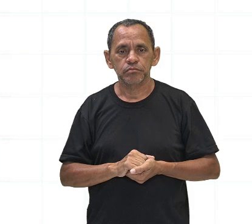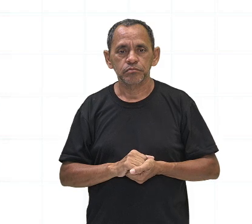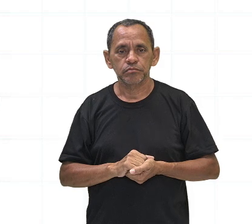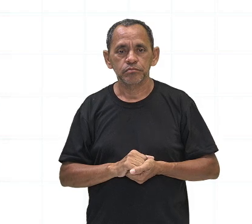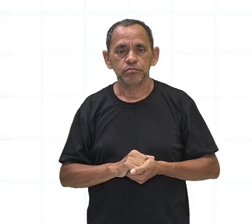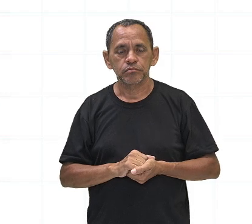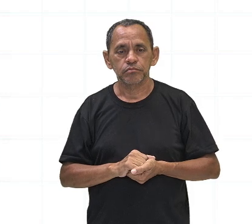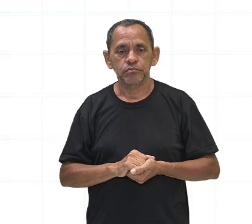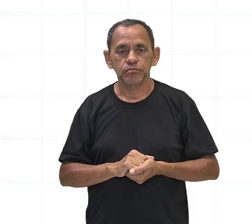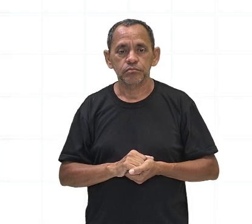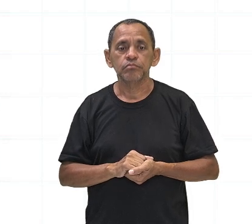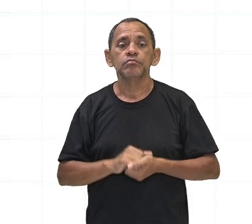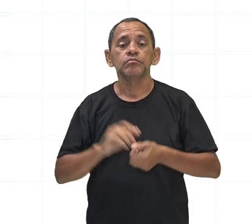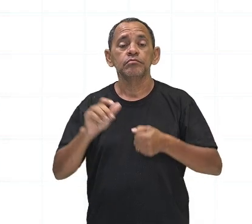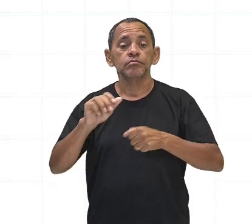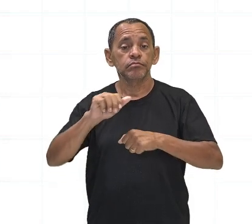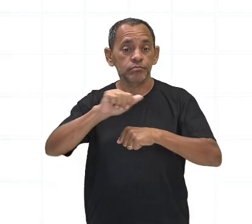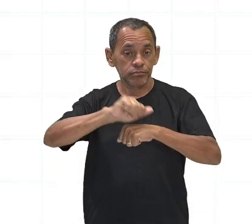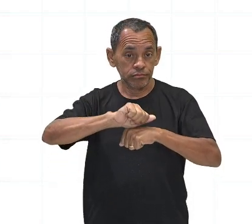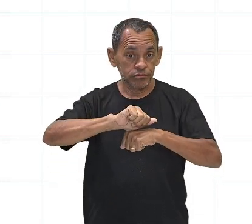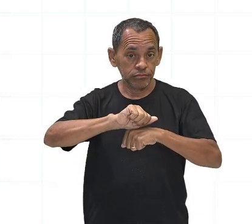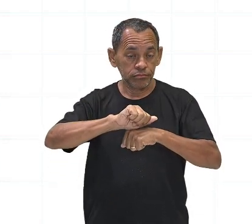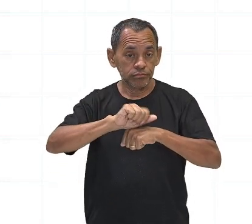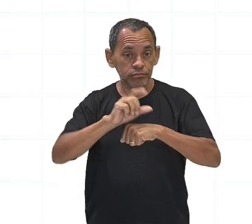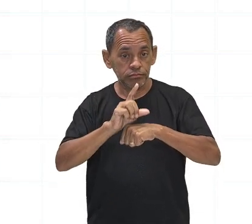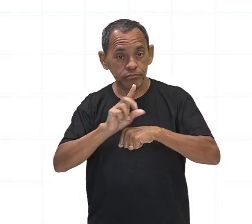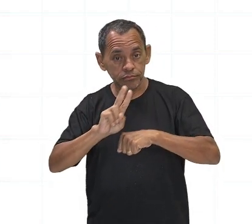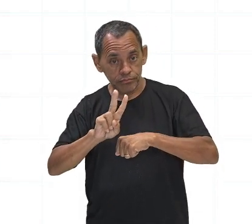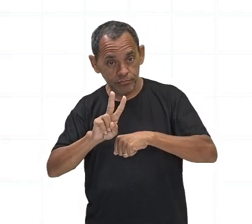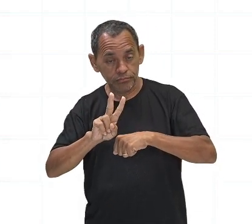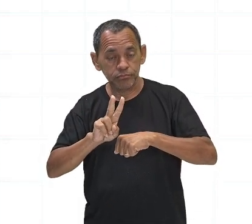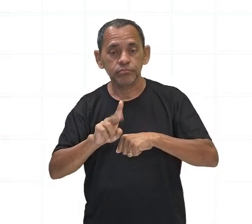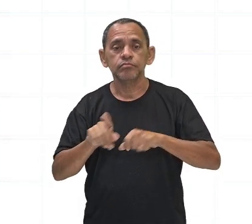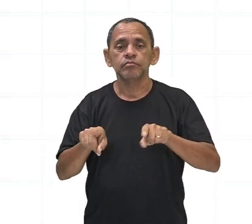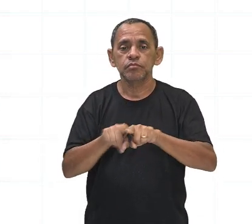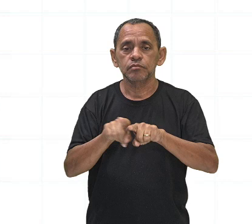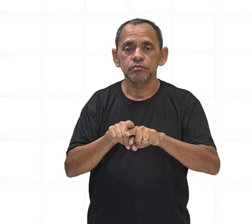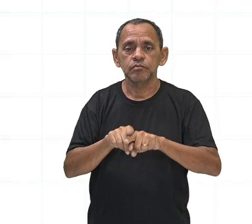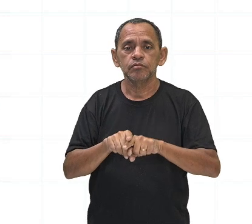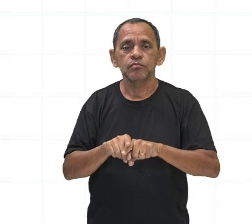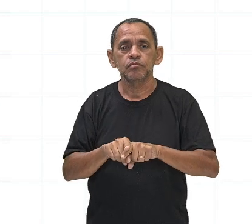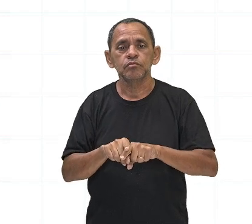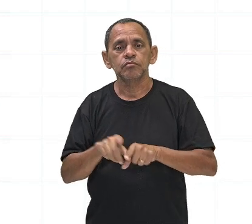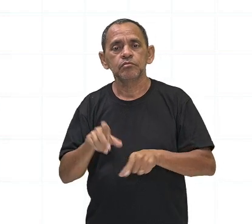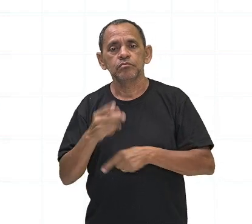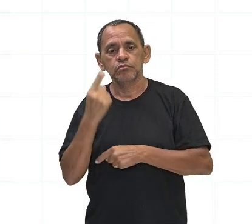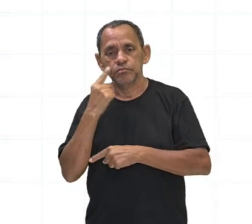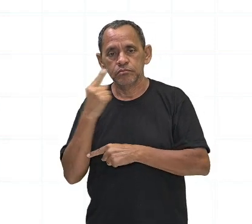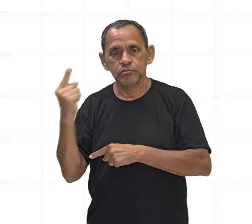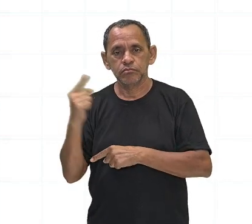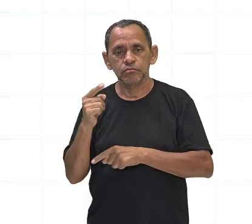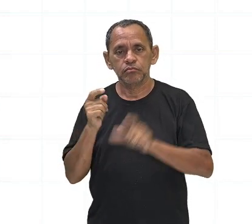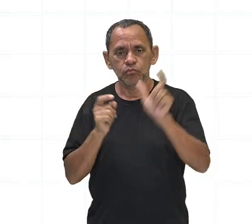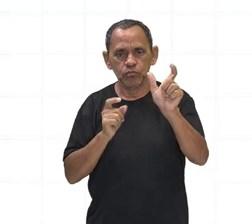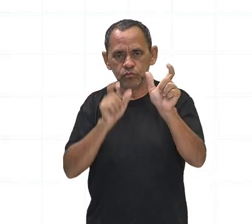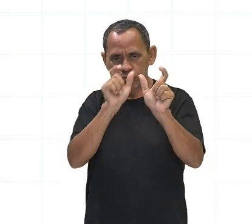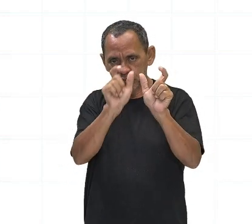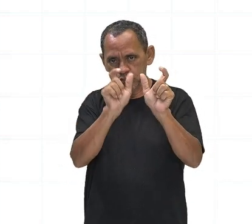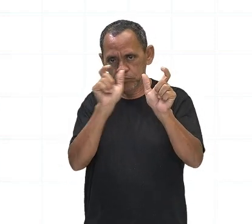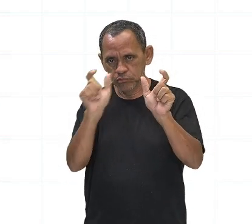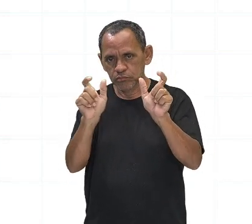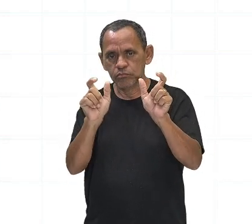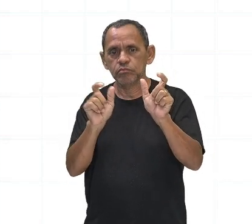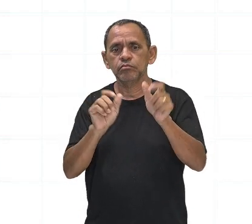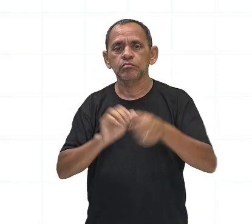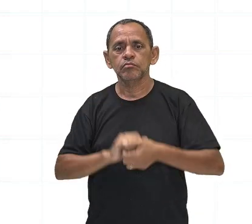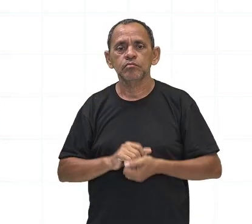os advérbios, tá? Que podem ser aí, ó, talvez, sem dúvida, ao meu ver, né? São introduções ali,